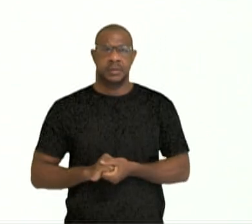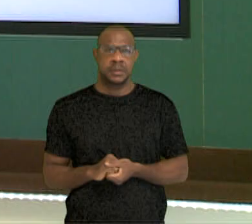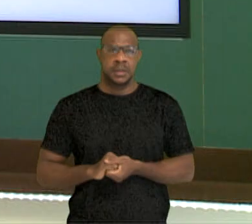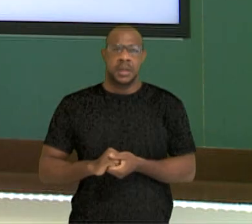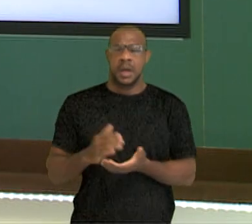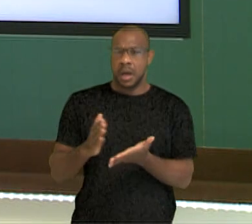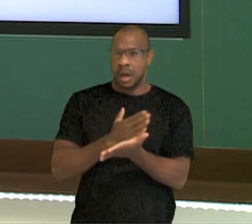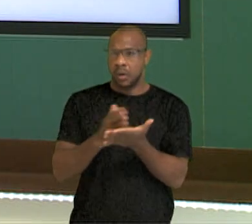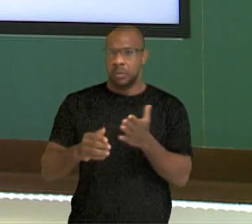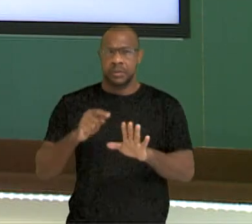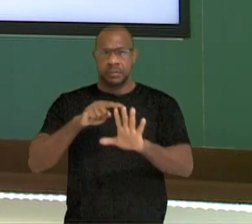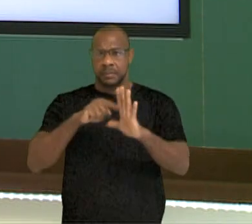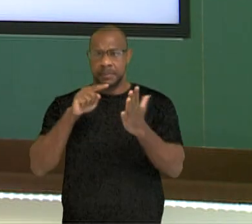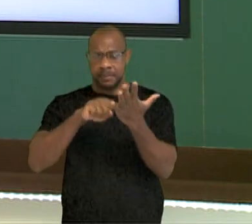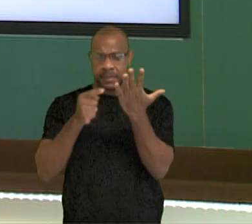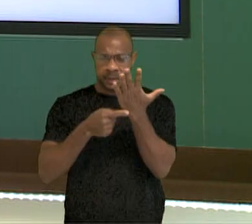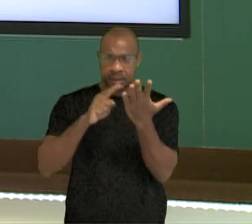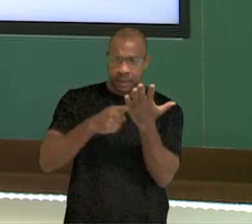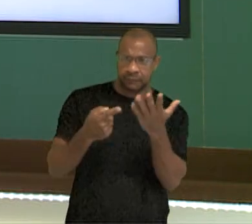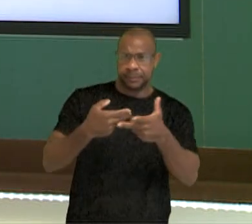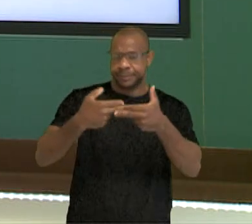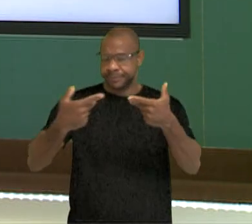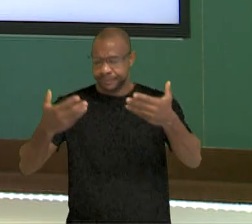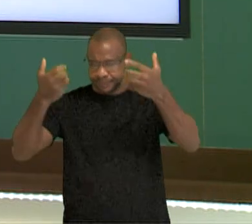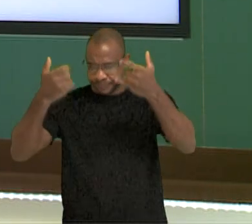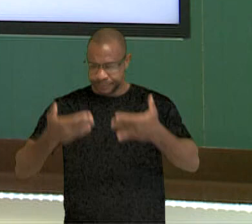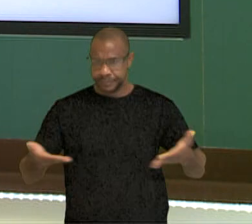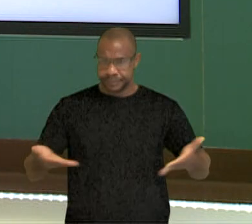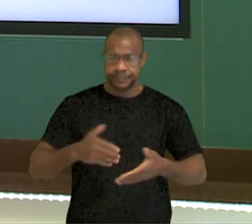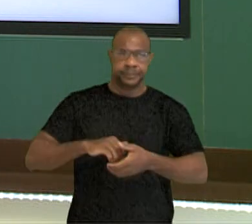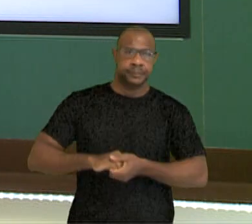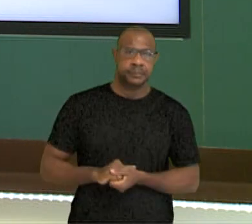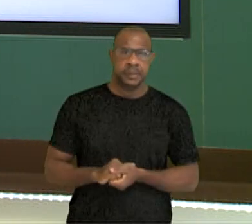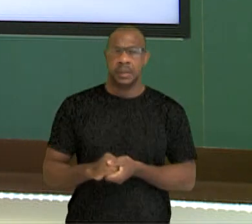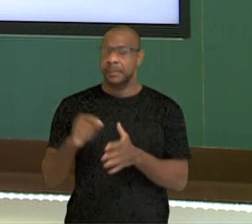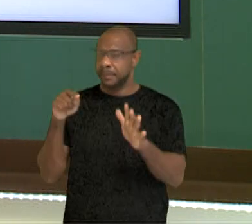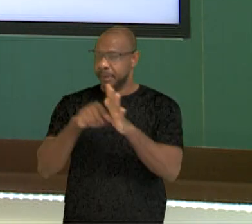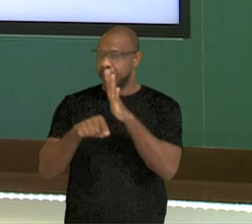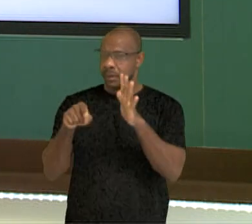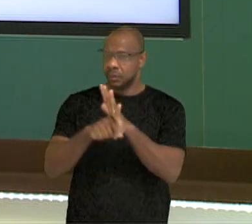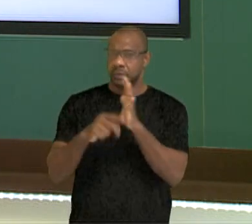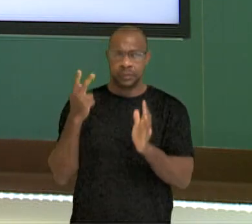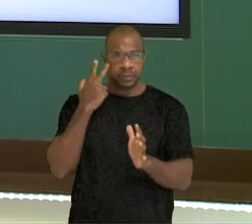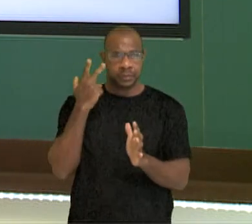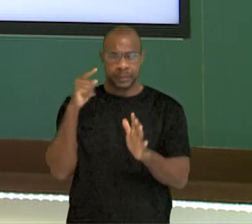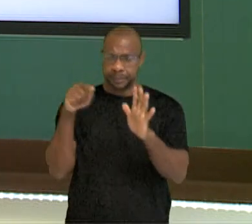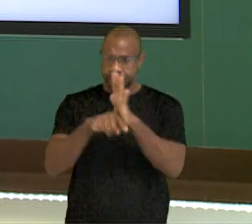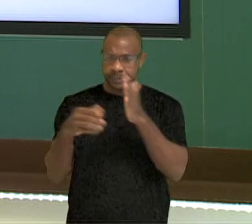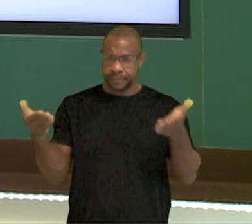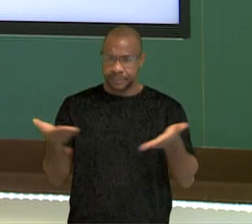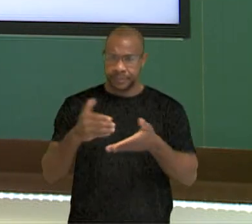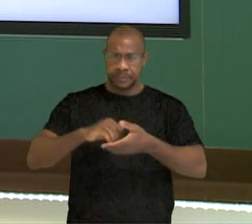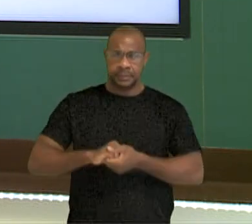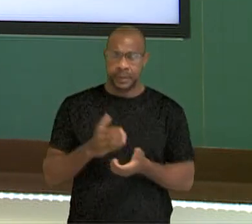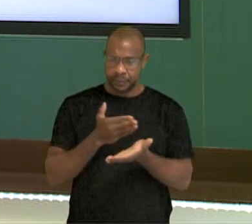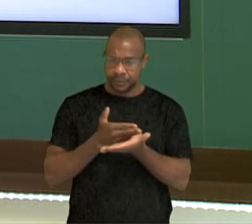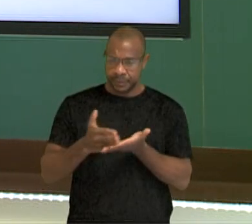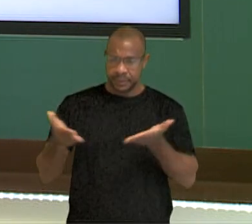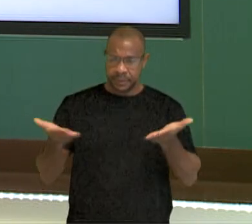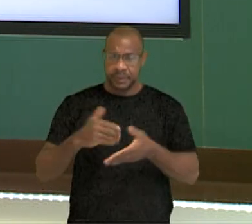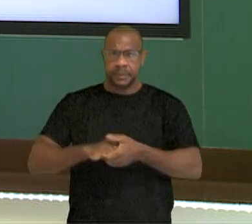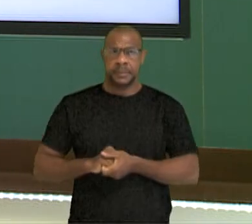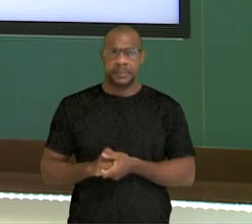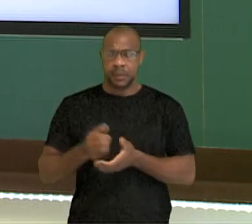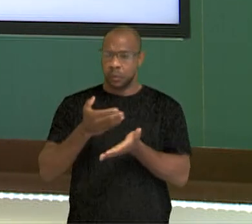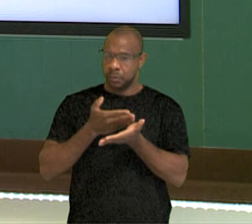de estilística dentro desse texto. Então vamos juntos, né? Algumas perguntas norteadoras para que a gente possa se familiarizar